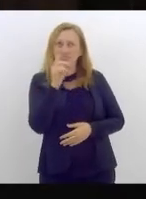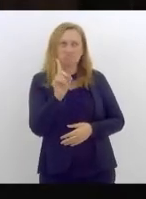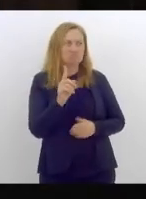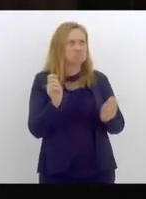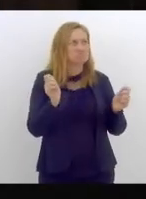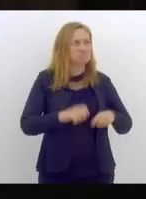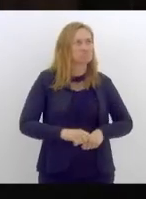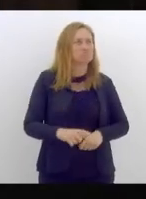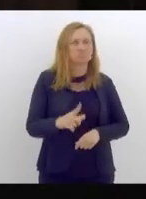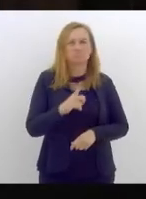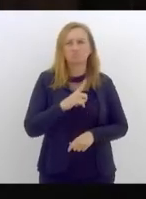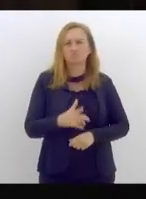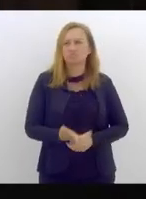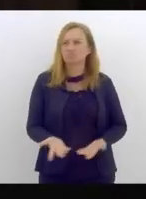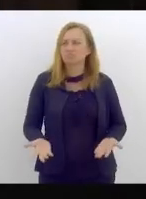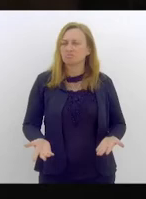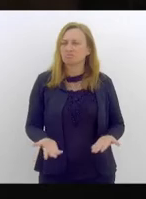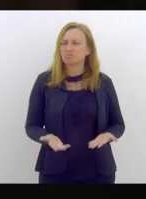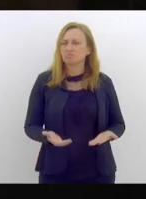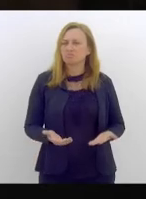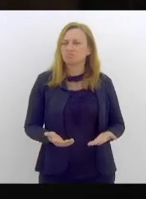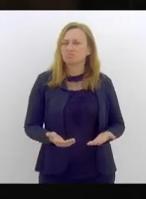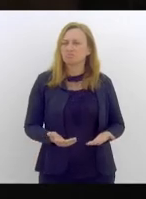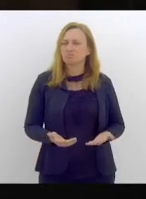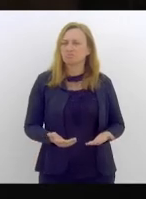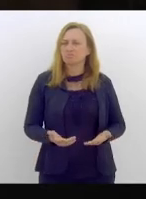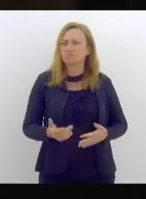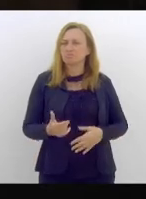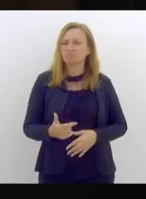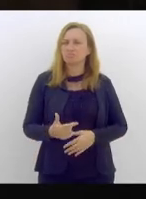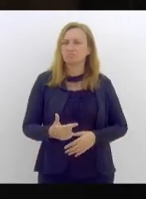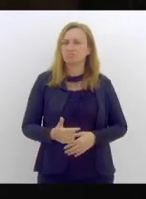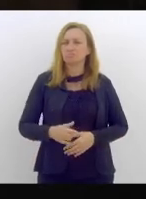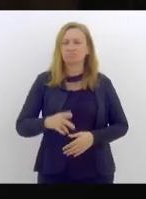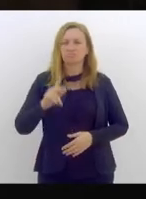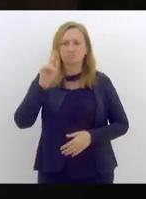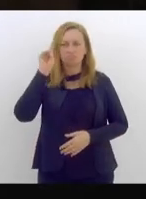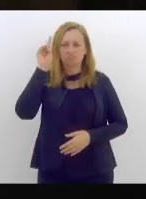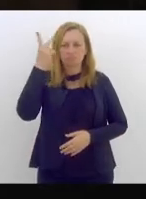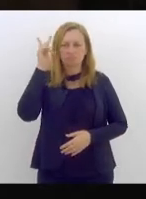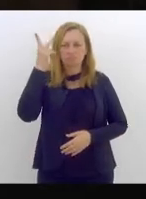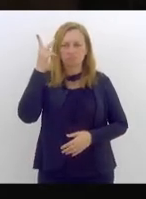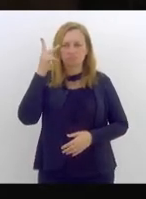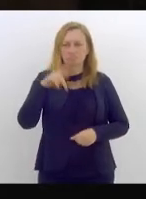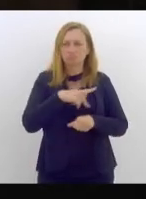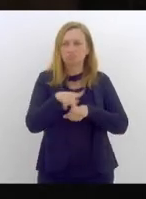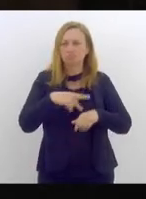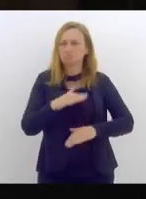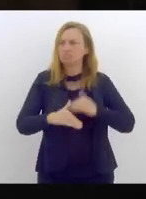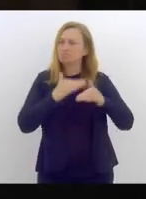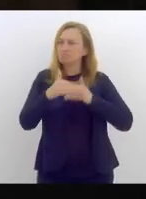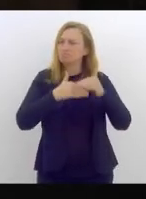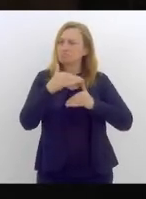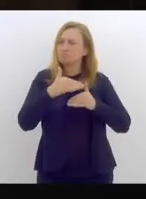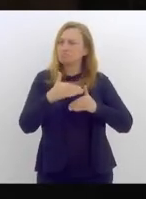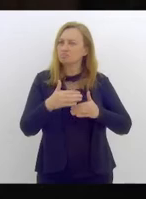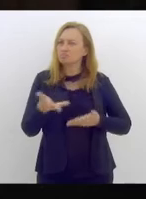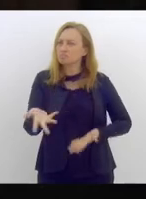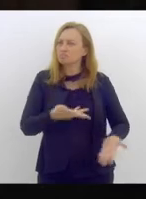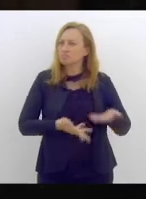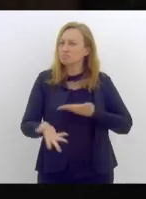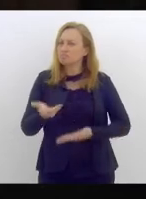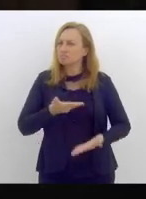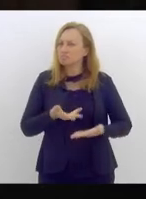de de ser o protagonista da história deste país do seu desenvolvimento participação